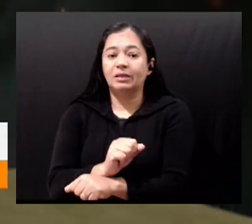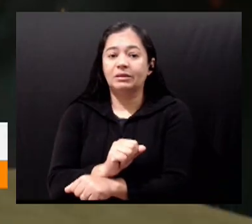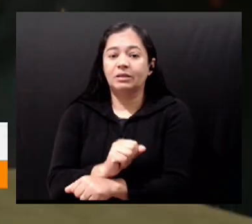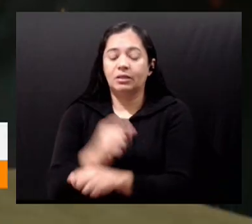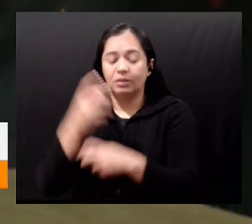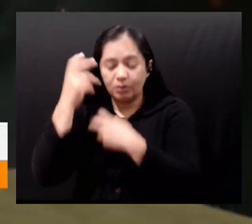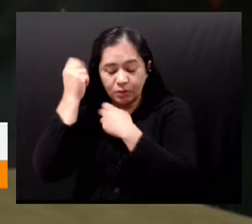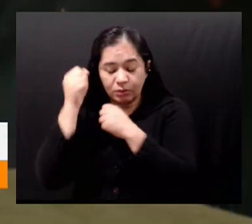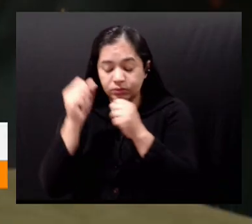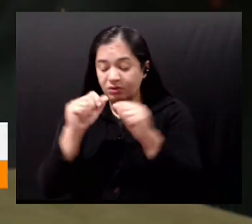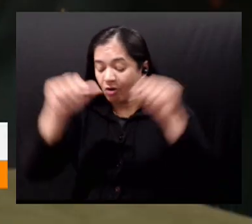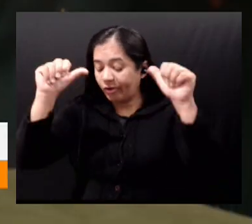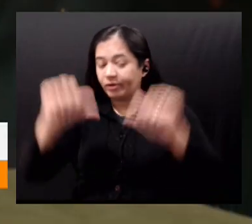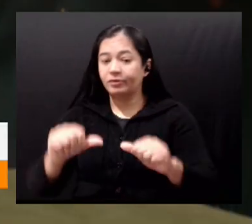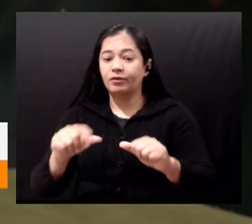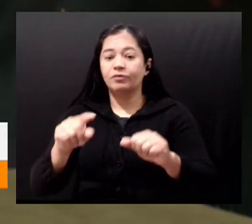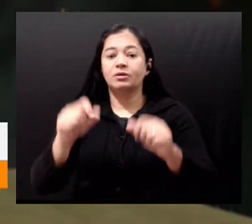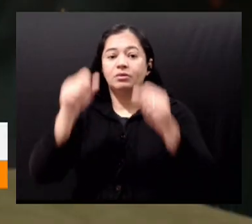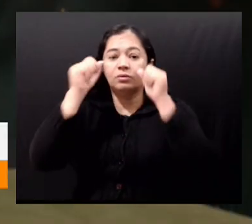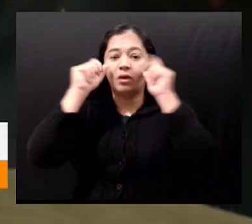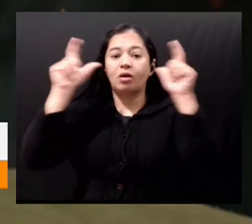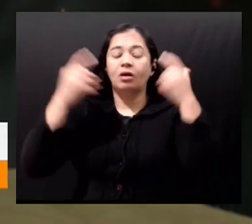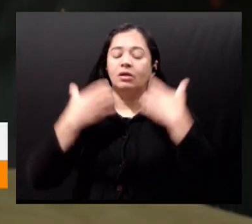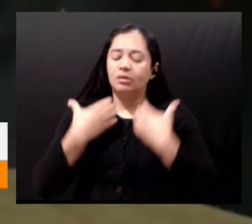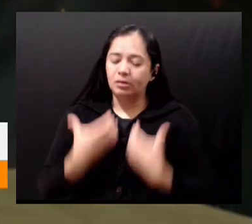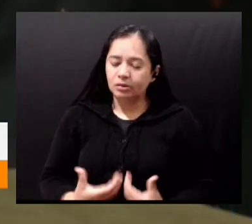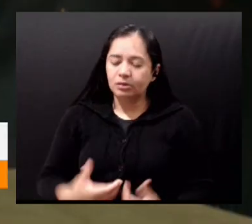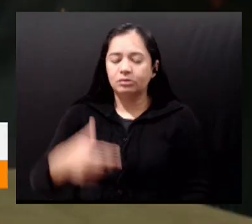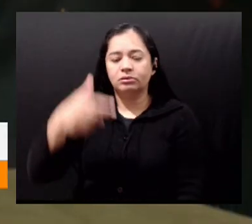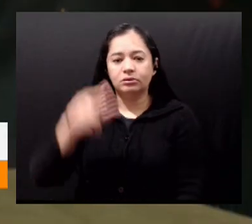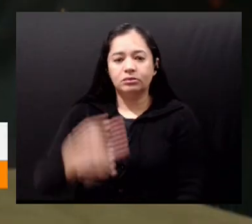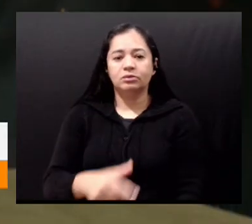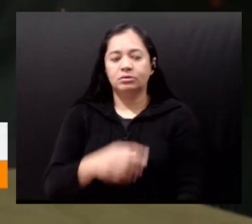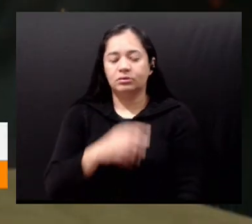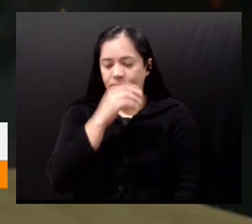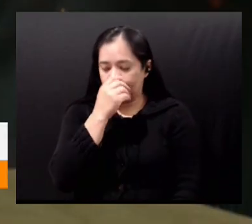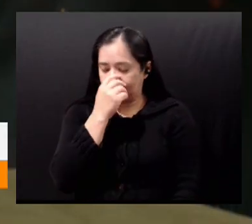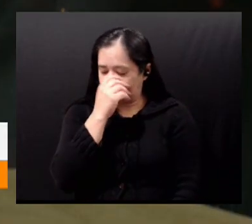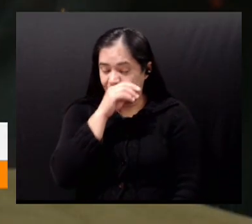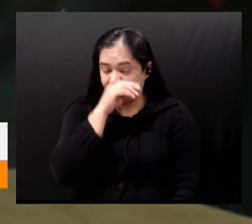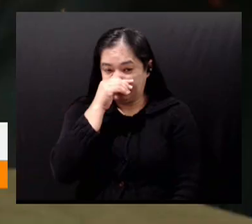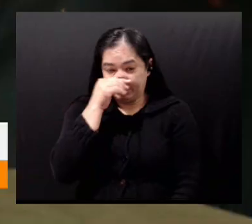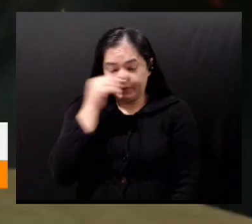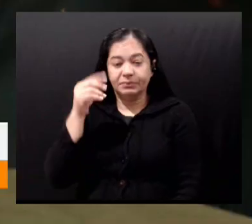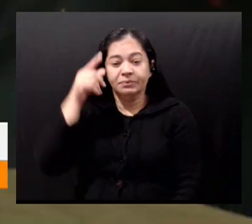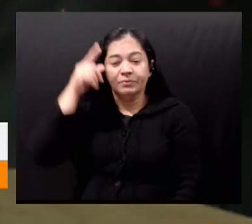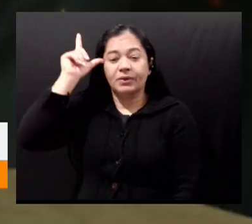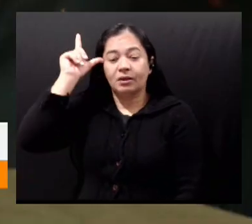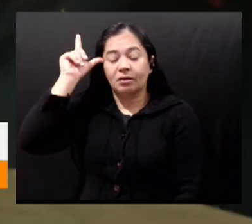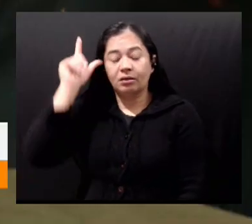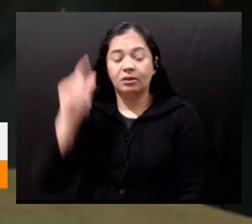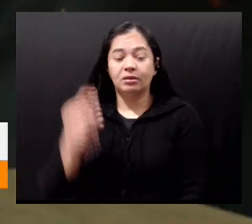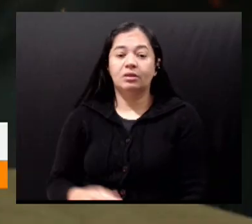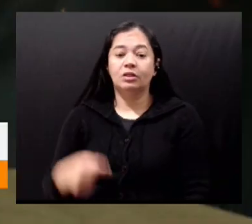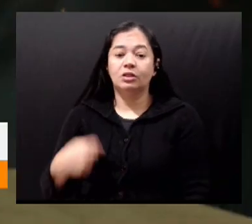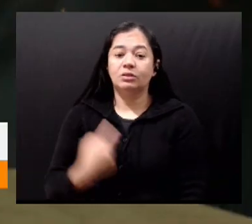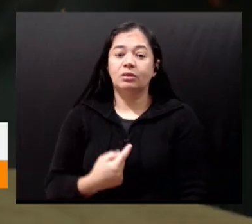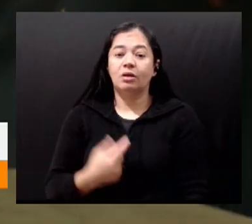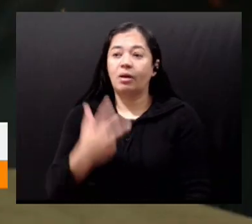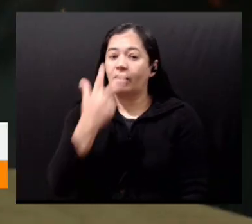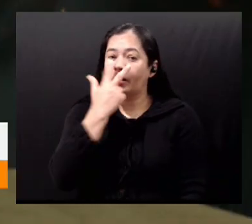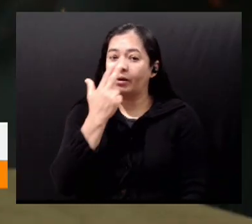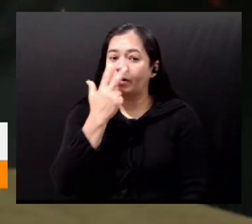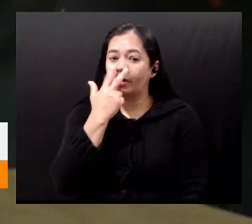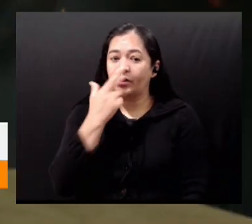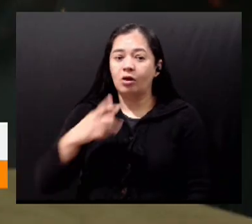você acorda cansado de novo. E aí eu falei ontem, eu dei um exemplo, nós estamos parecendo ratinhos